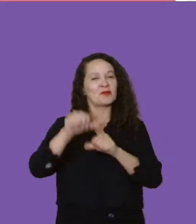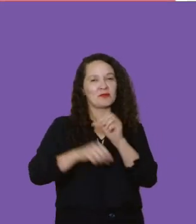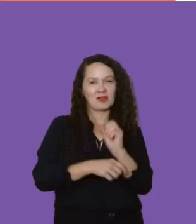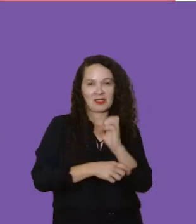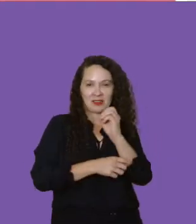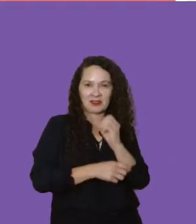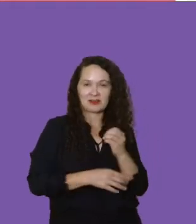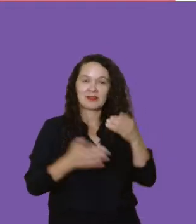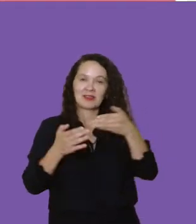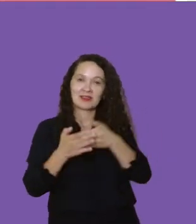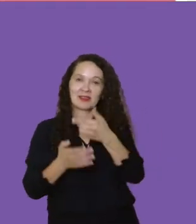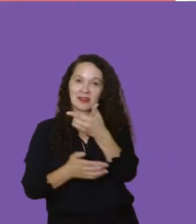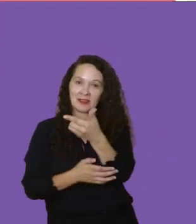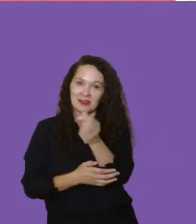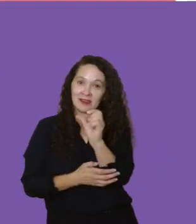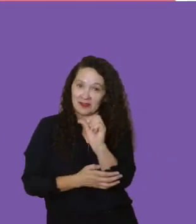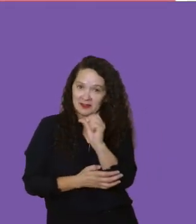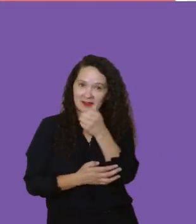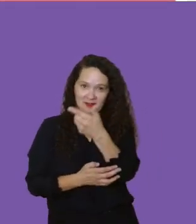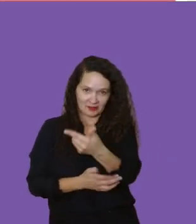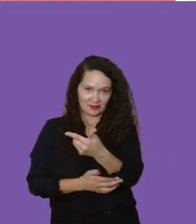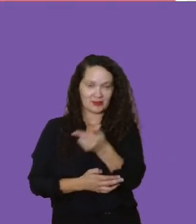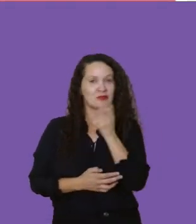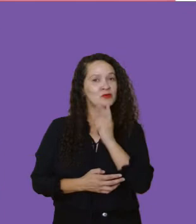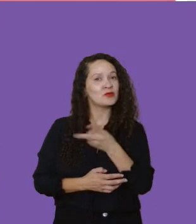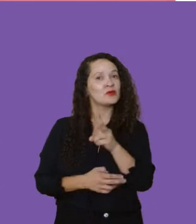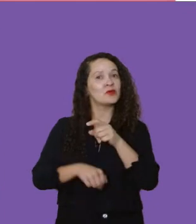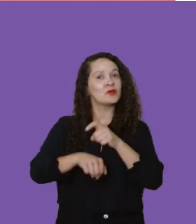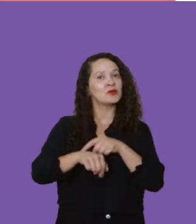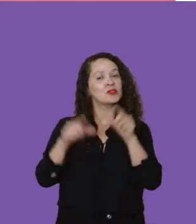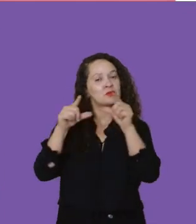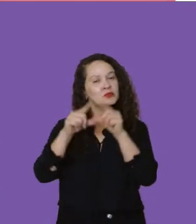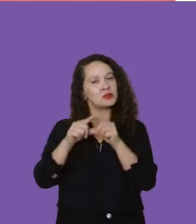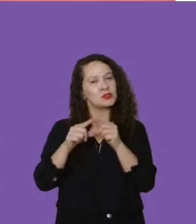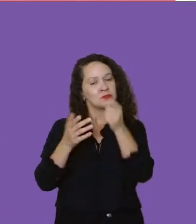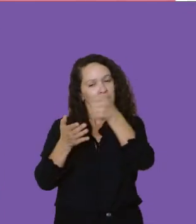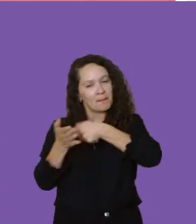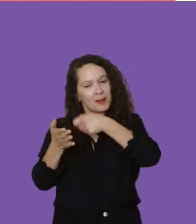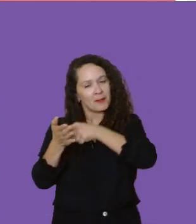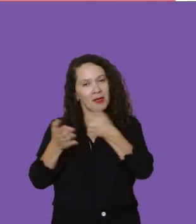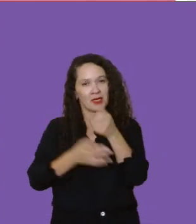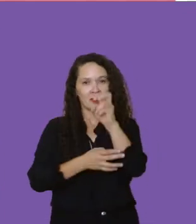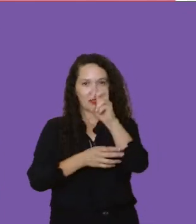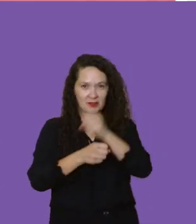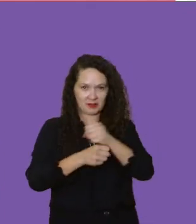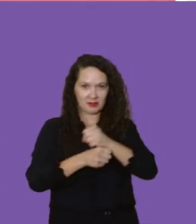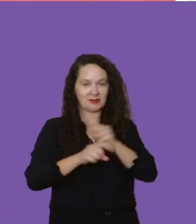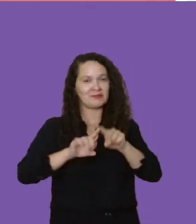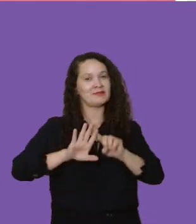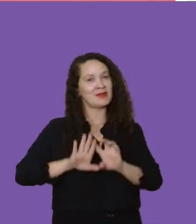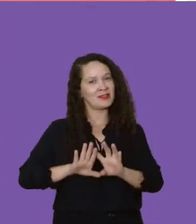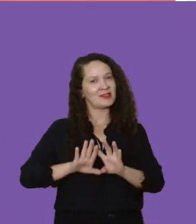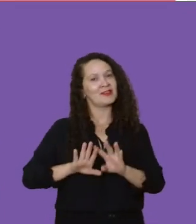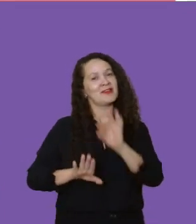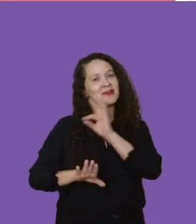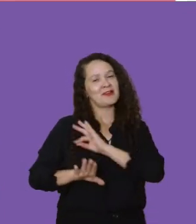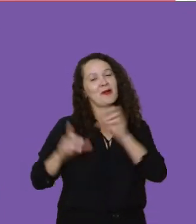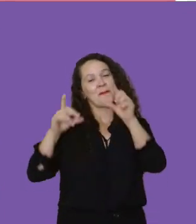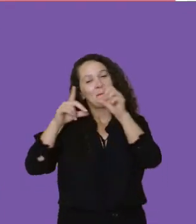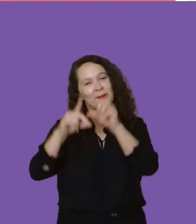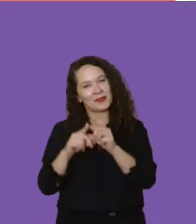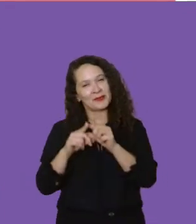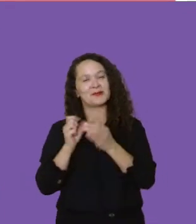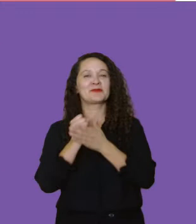para 62 anos de idade, mantendo um tempo mínimo de contribuição de 15 anos, porém para receber um valor menor